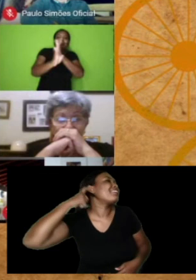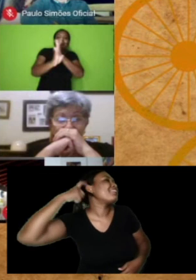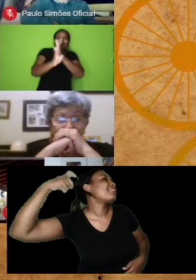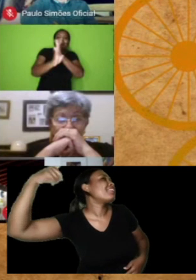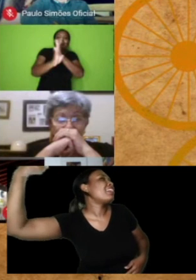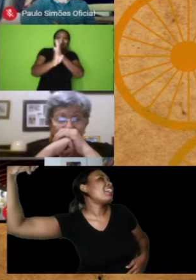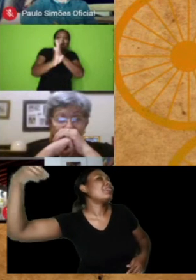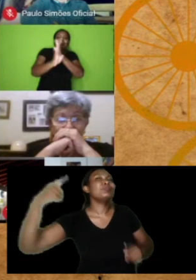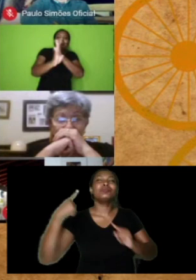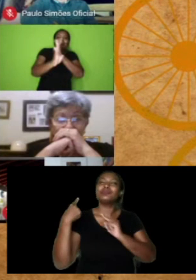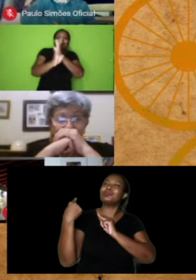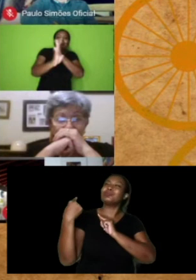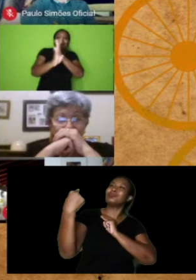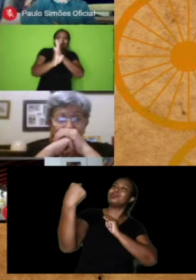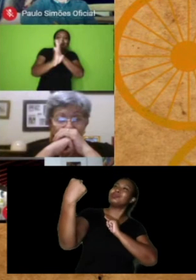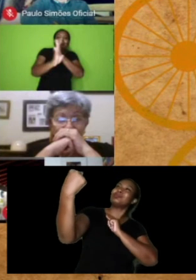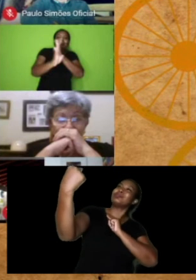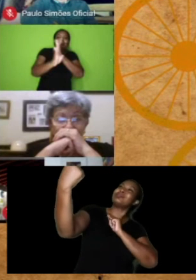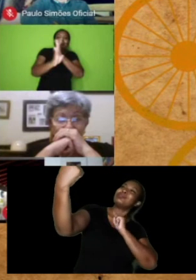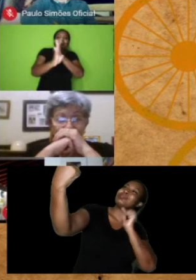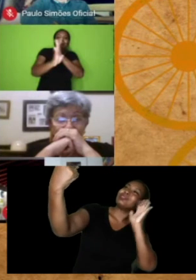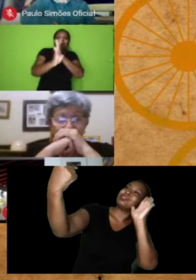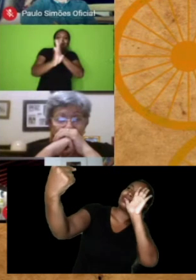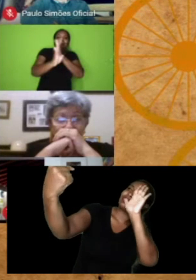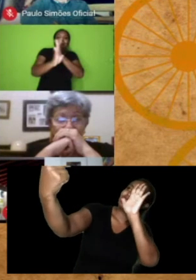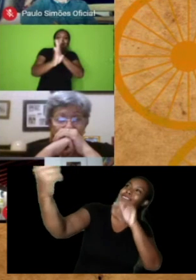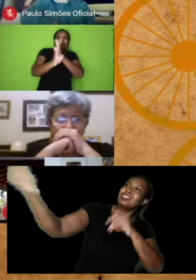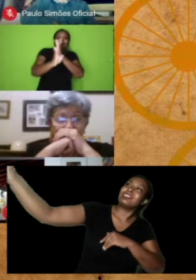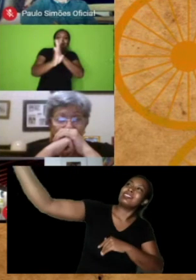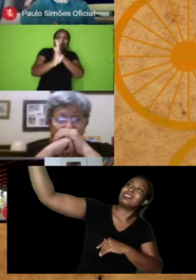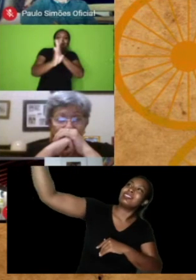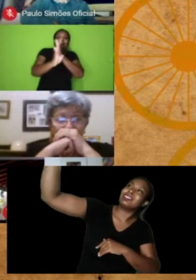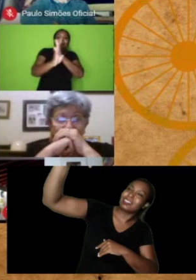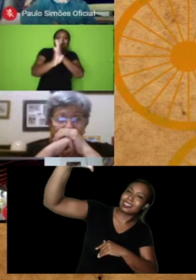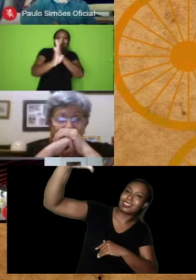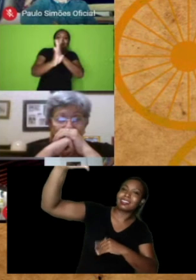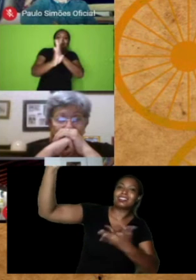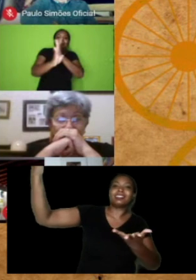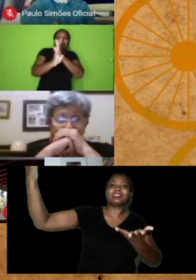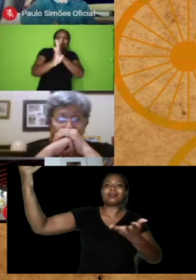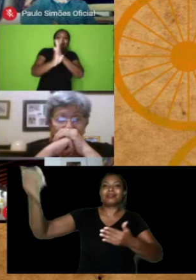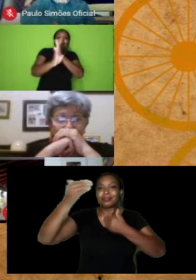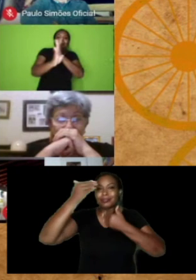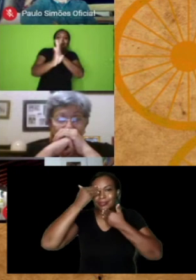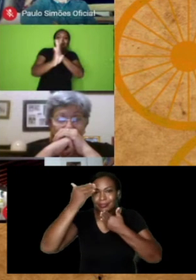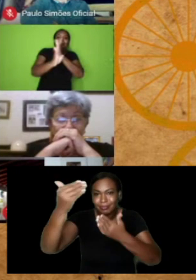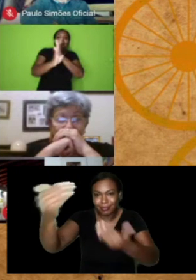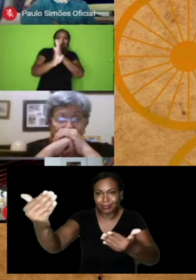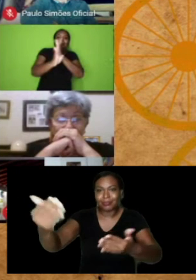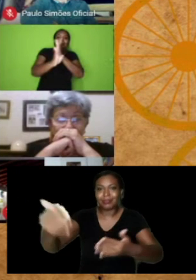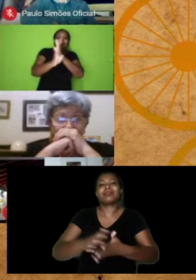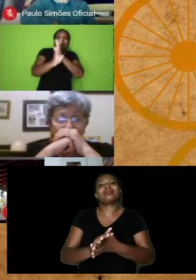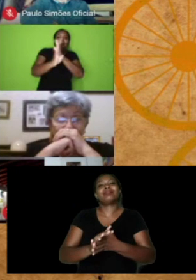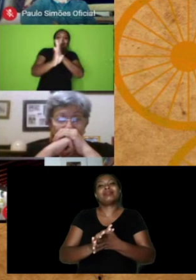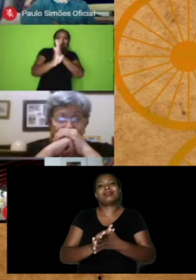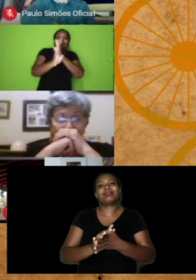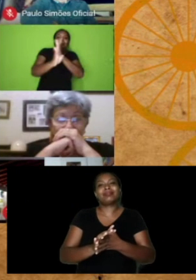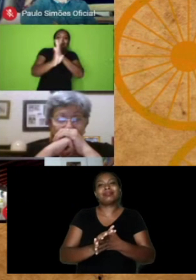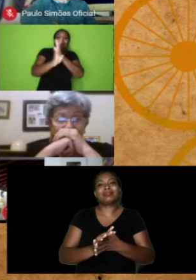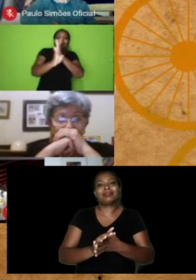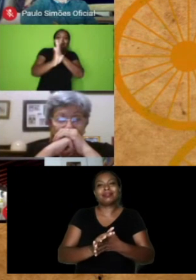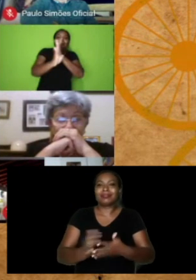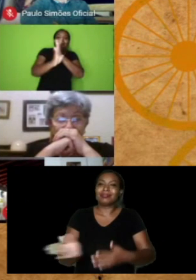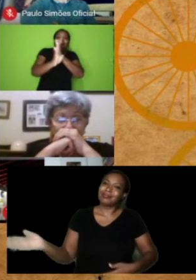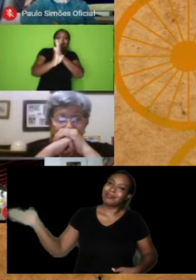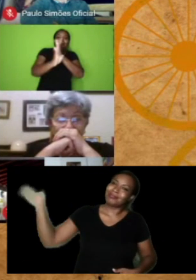anunciar sua partida para o sol que nasceu. Em nome da equipe executora, meu muito obrigado.